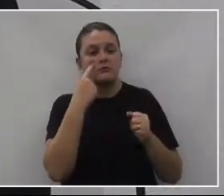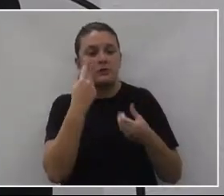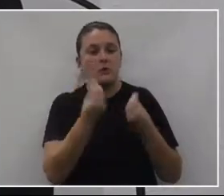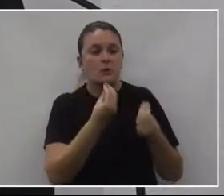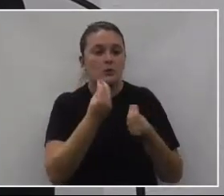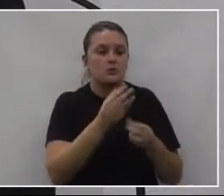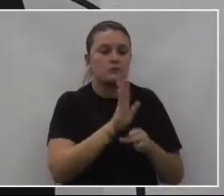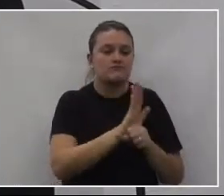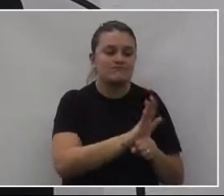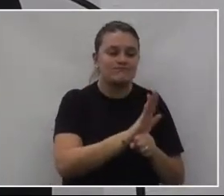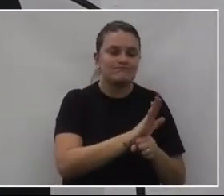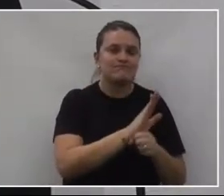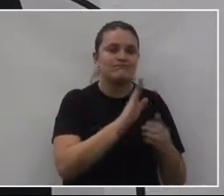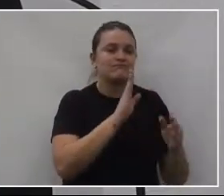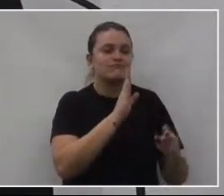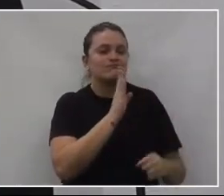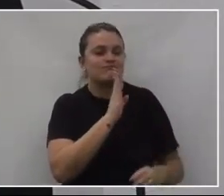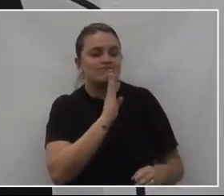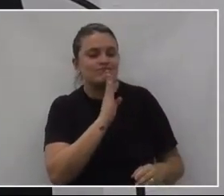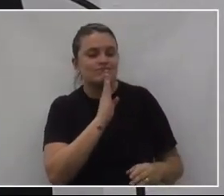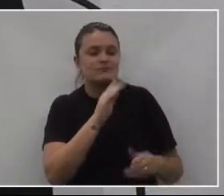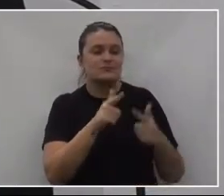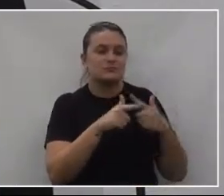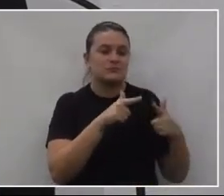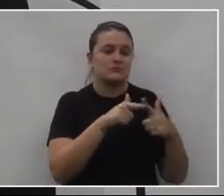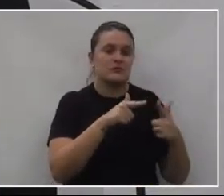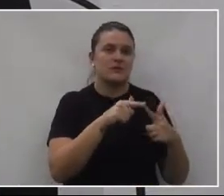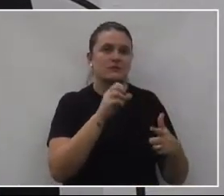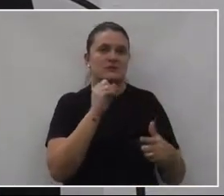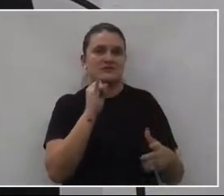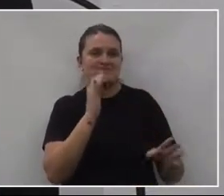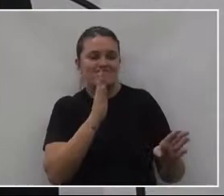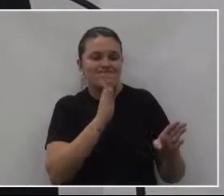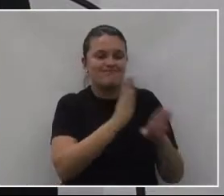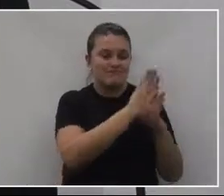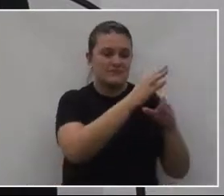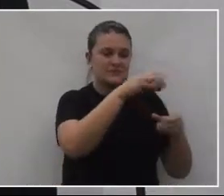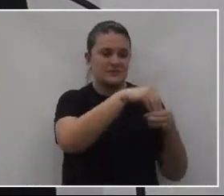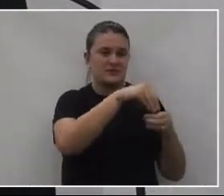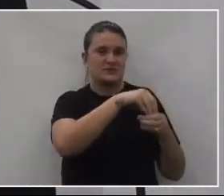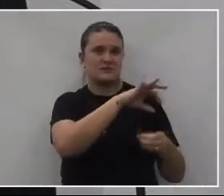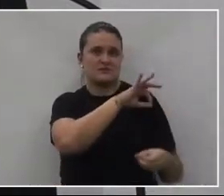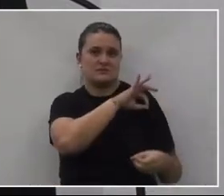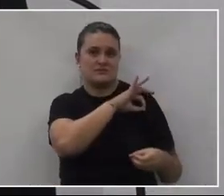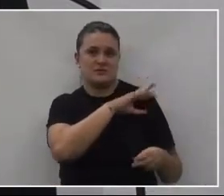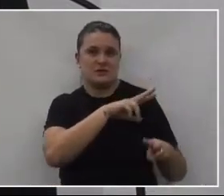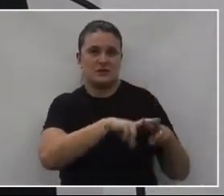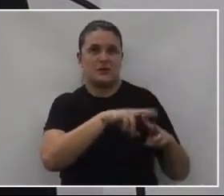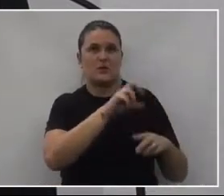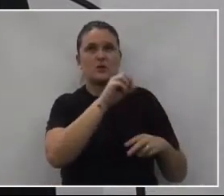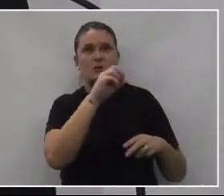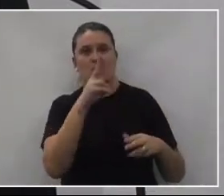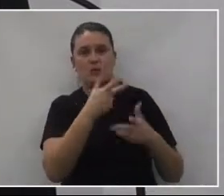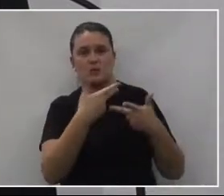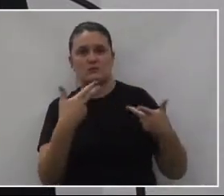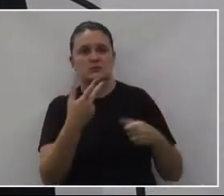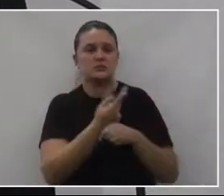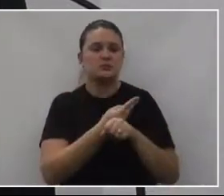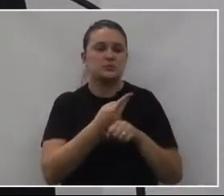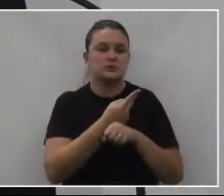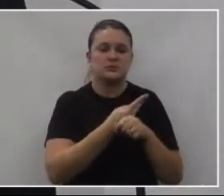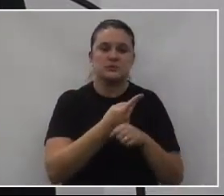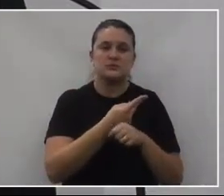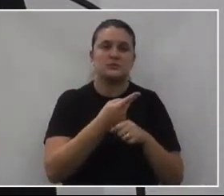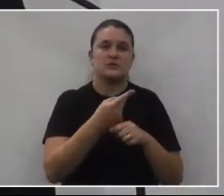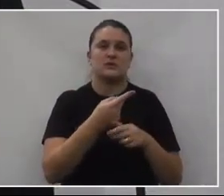problema, seja por um flagrante na delegacia, seja por uma audiência realizada no fórum, a procura, o balcão do